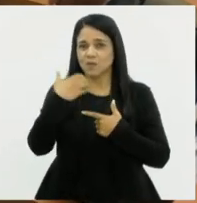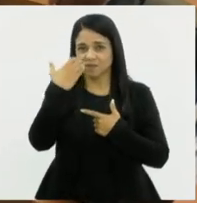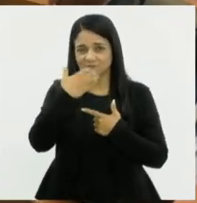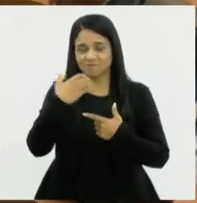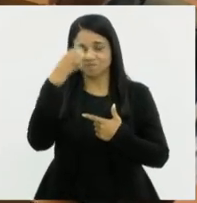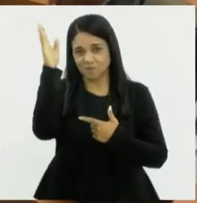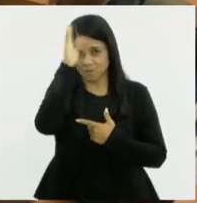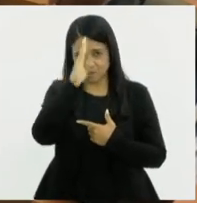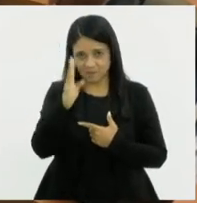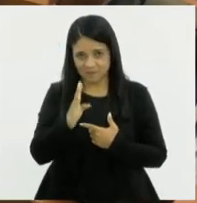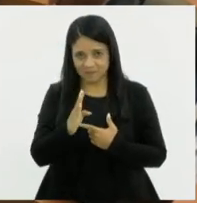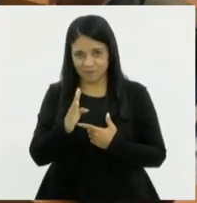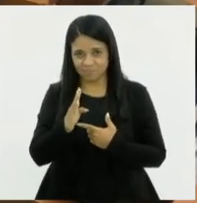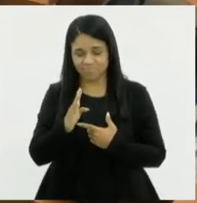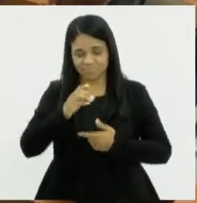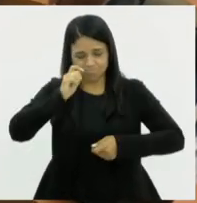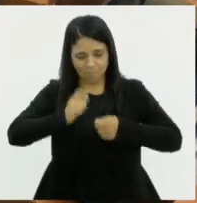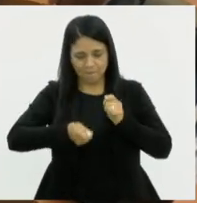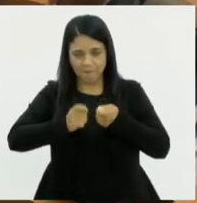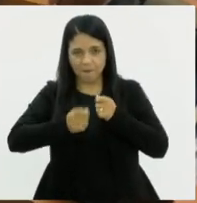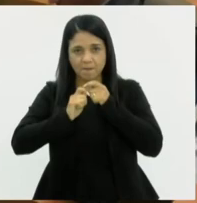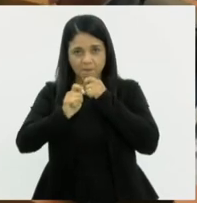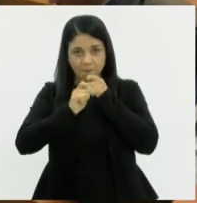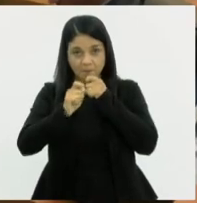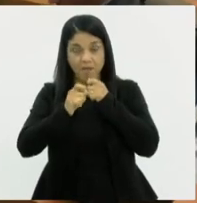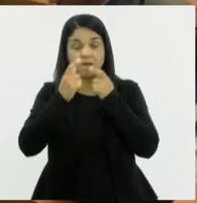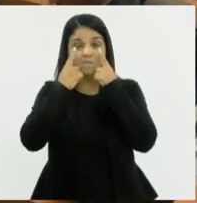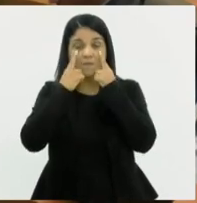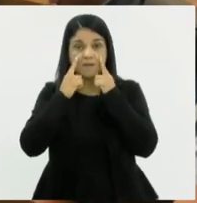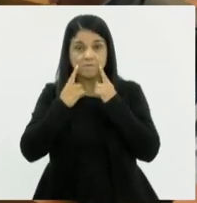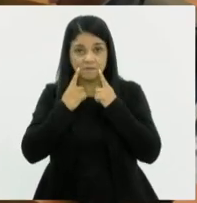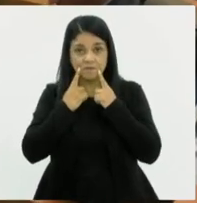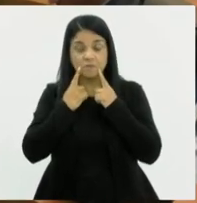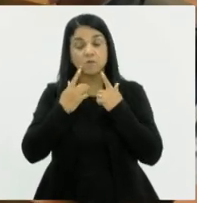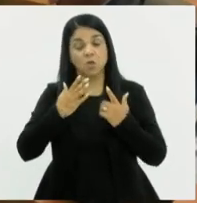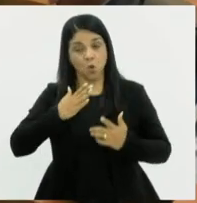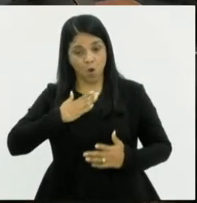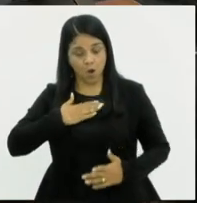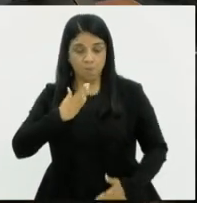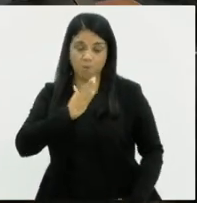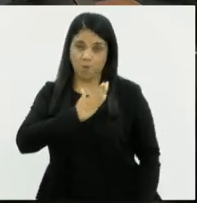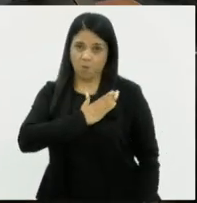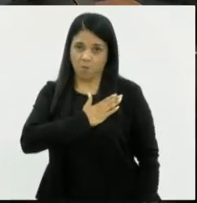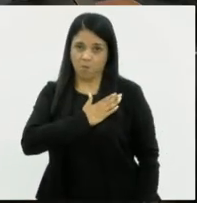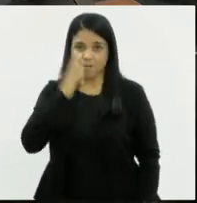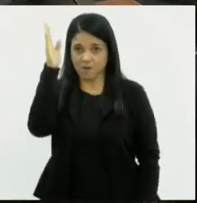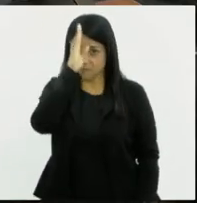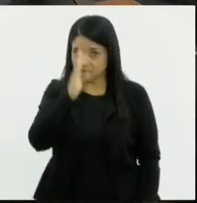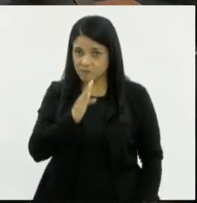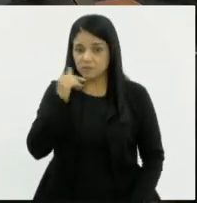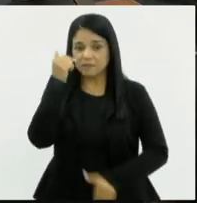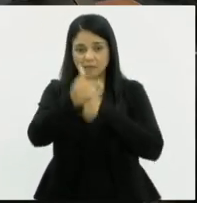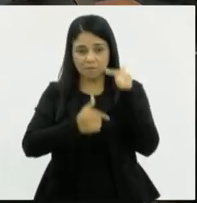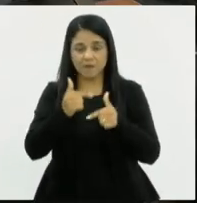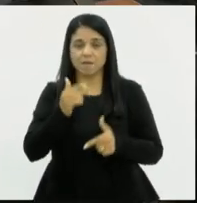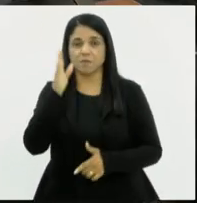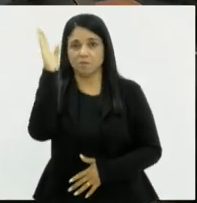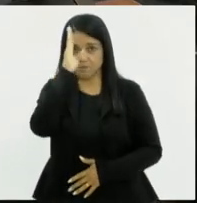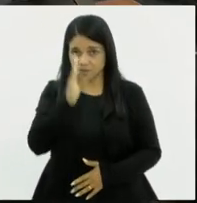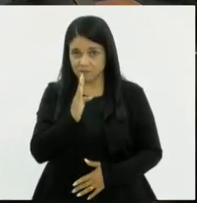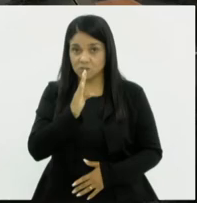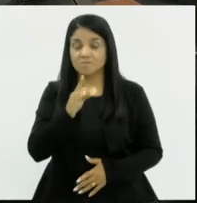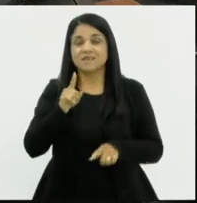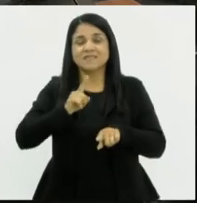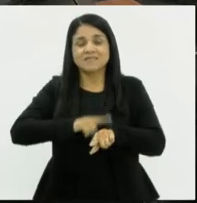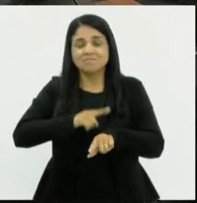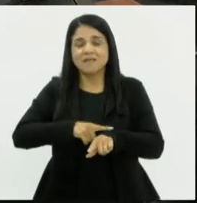correram, primeiro, por patriota que sou, por amar meu Brasil, por trabalhar pelo Brasil, e também por, na mesma